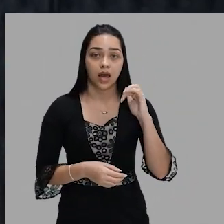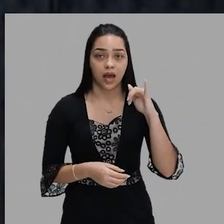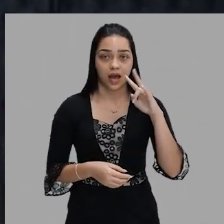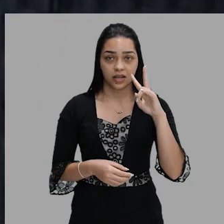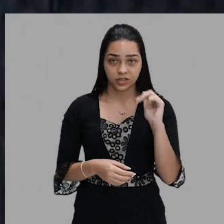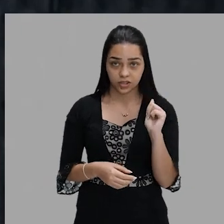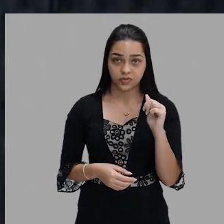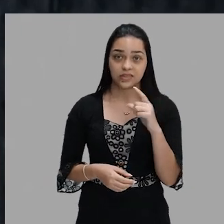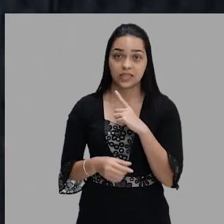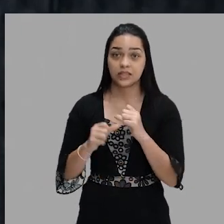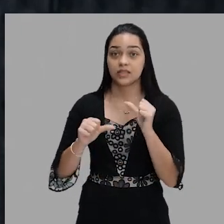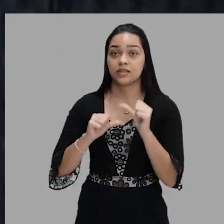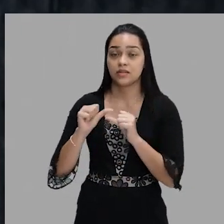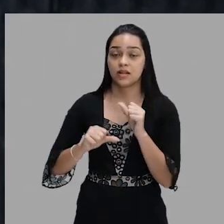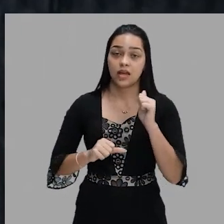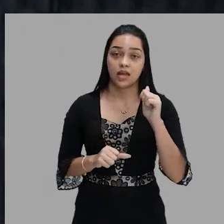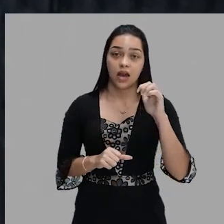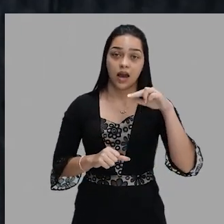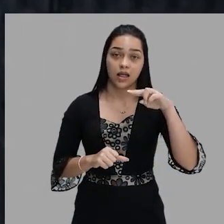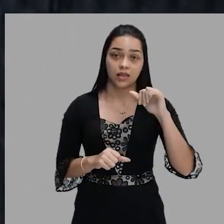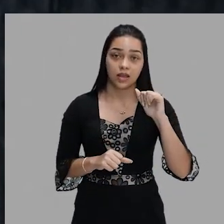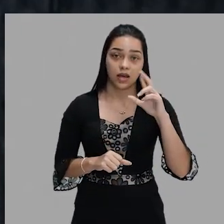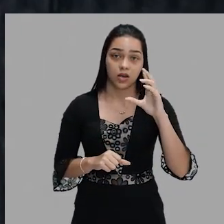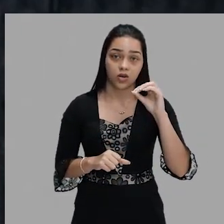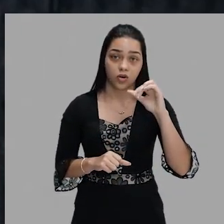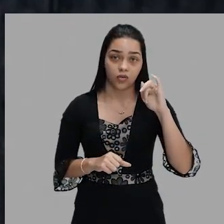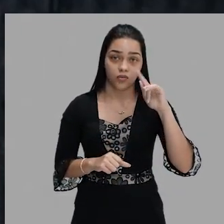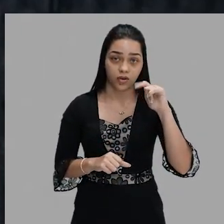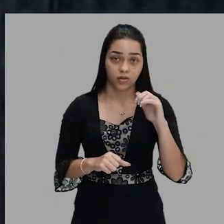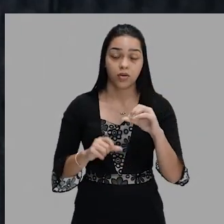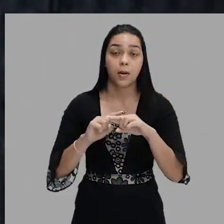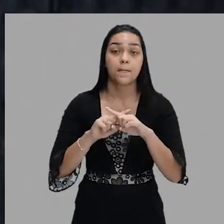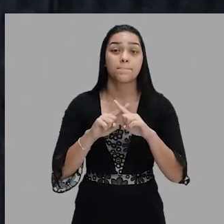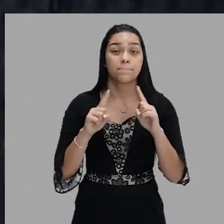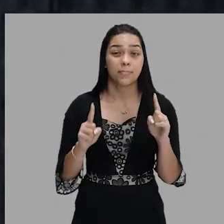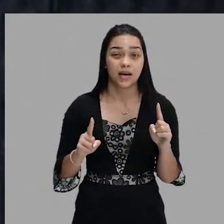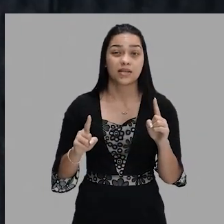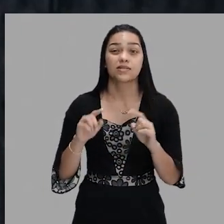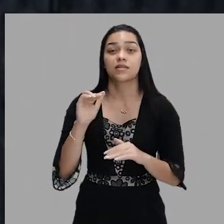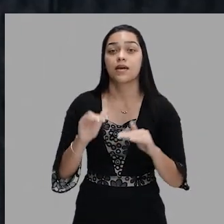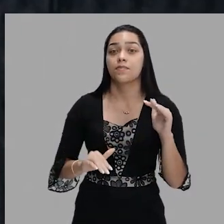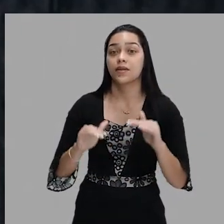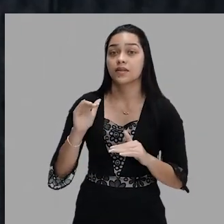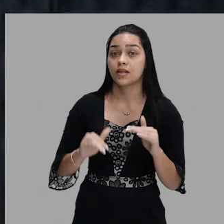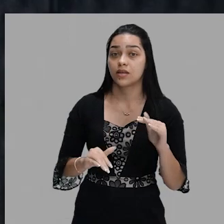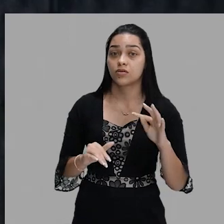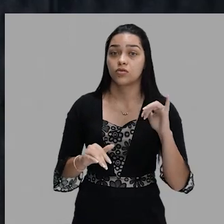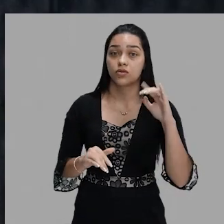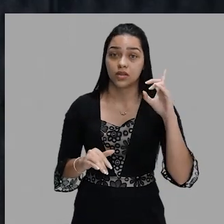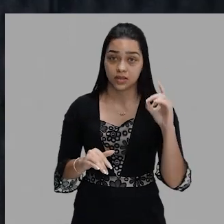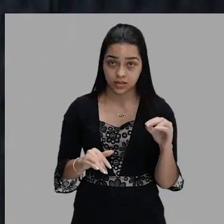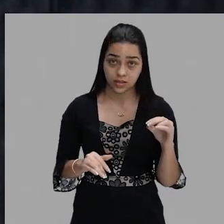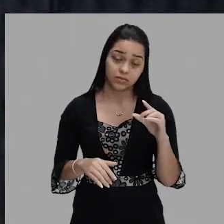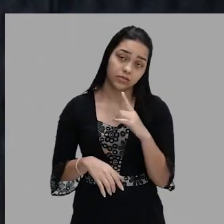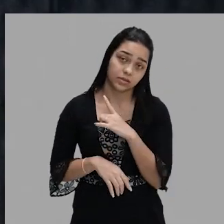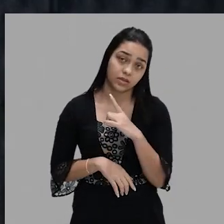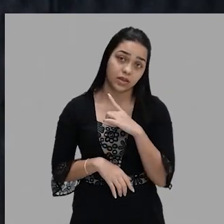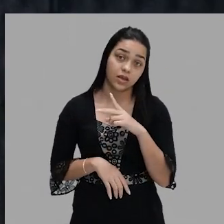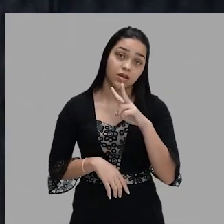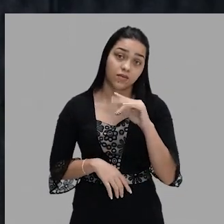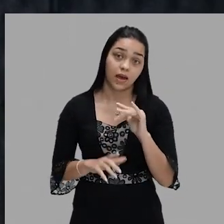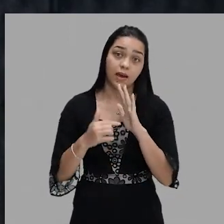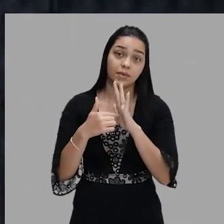ativa, ela se transforma em um macrófago. Só que os macrófagos, dependendo do tecido onde ele se localiza, ele